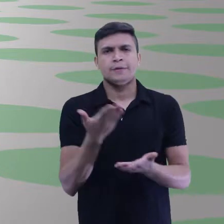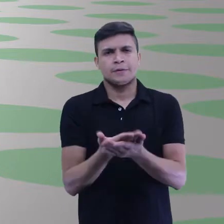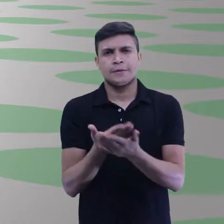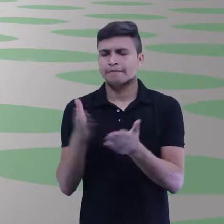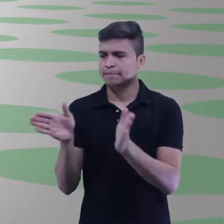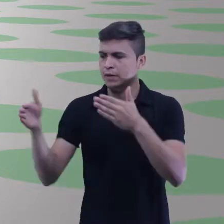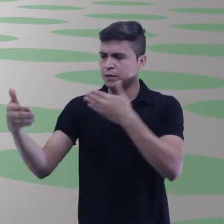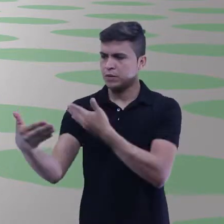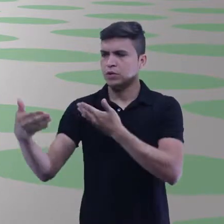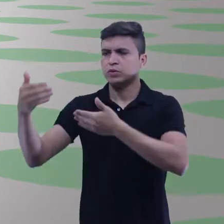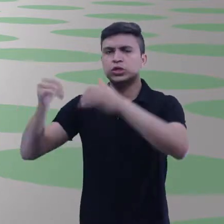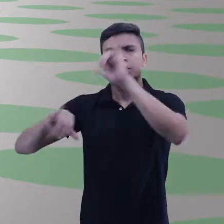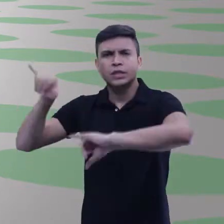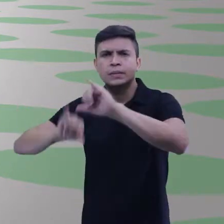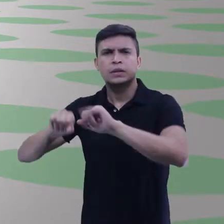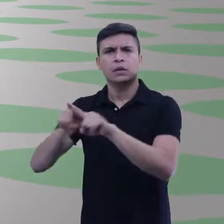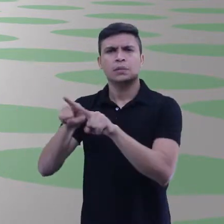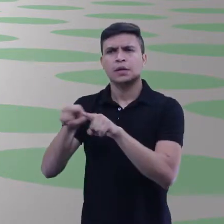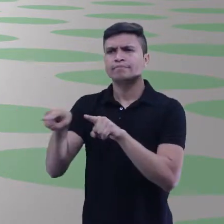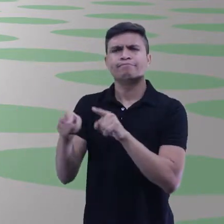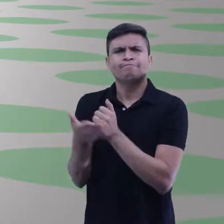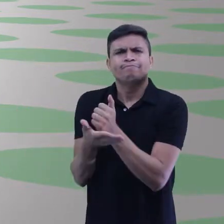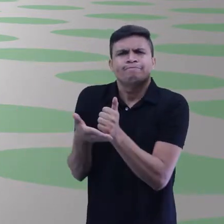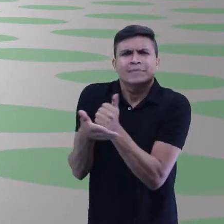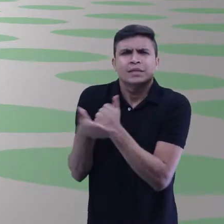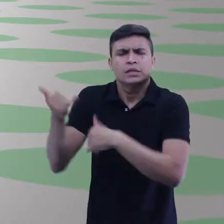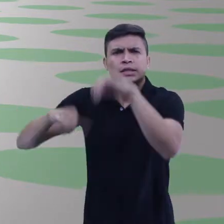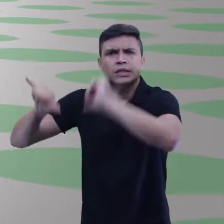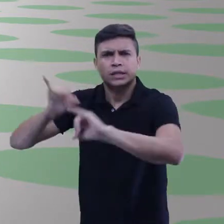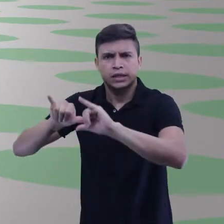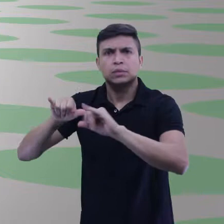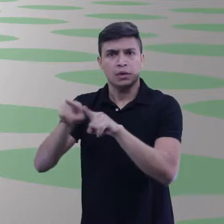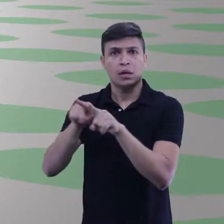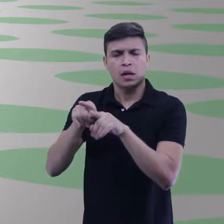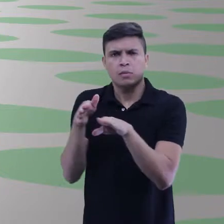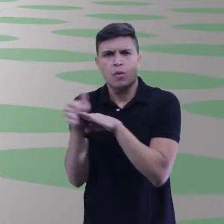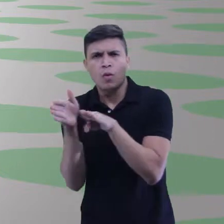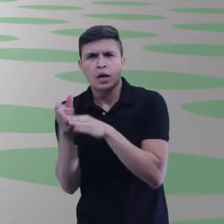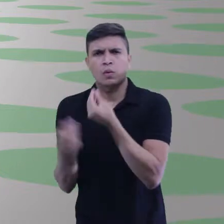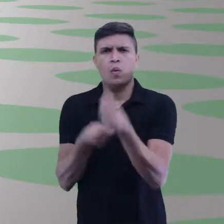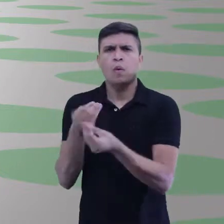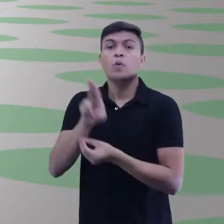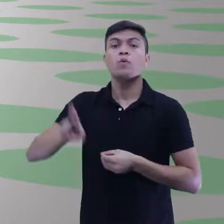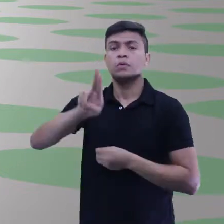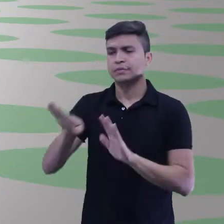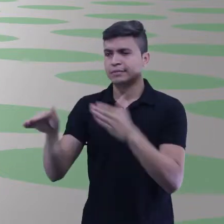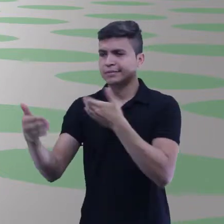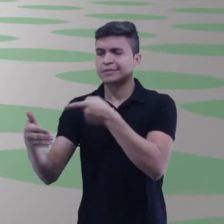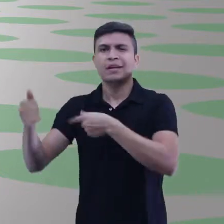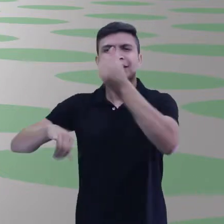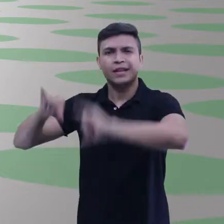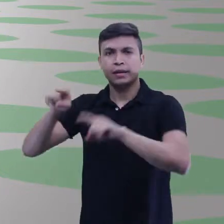ver o Laboratório de Química e Fundamentos de Química Geral, onde veremos orientações para a utilização do Laboratório Escolar de Química